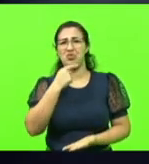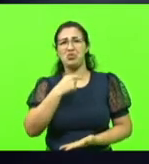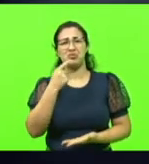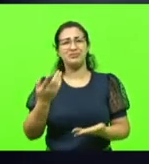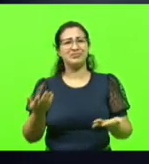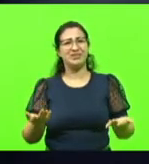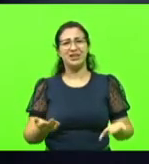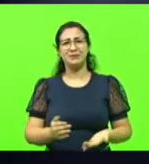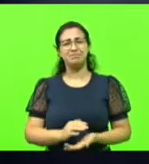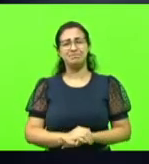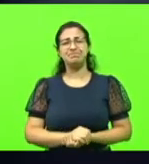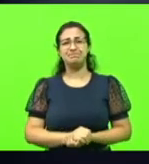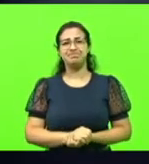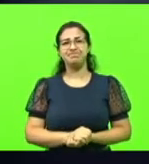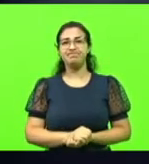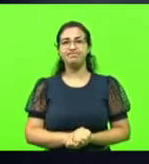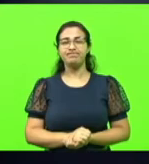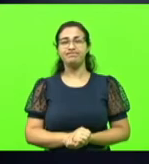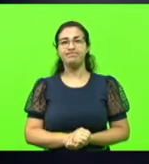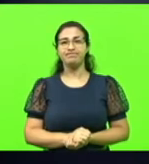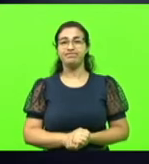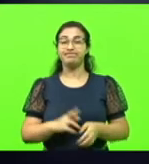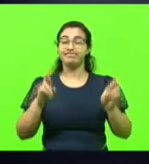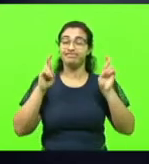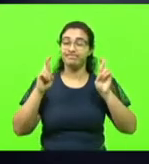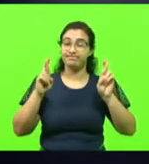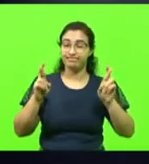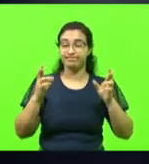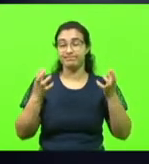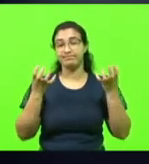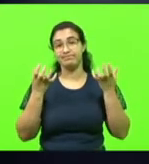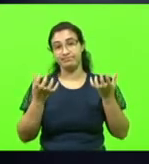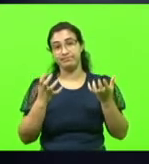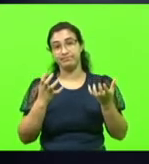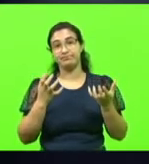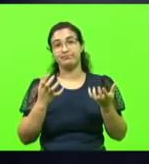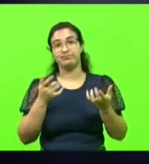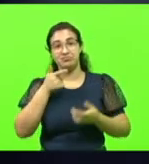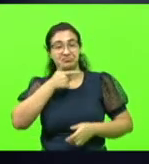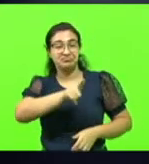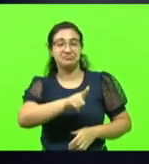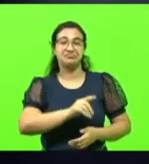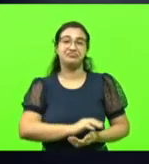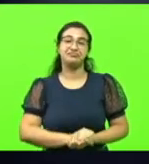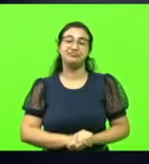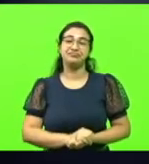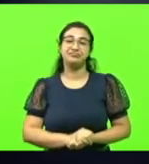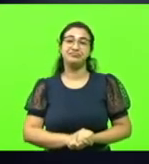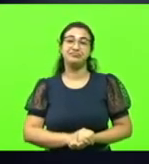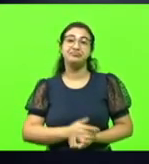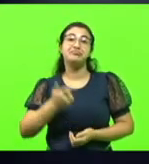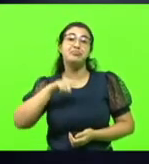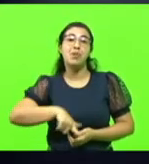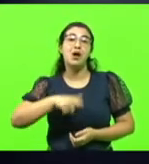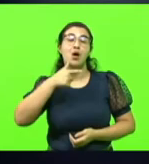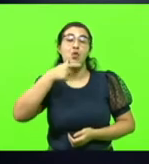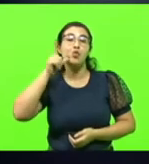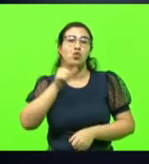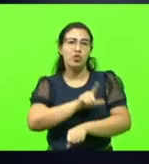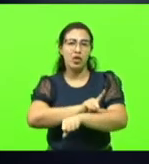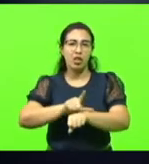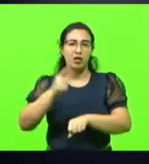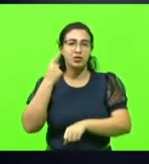acontecer. Mas tomara agora que dê tudo certo. Outra questão importante, ontem em Lages, no dia